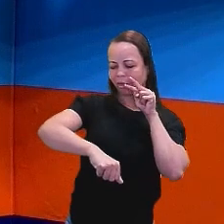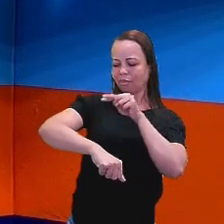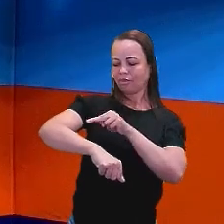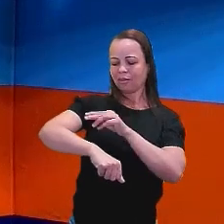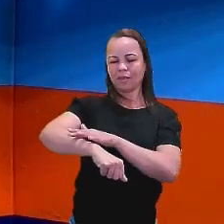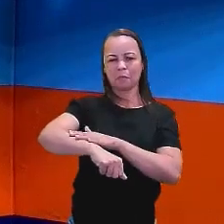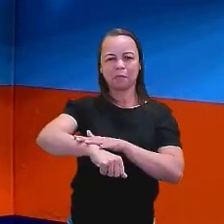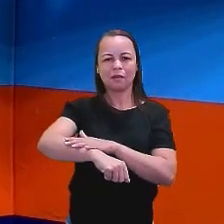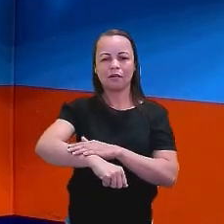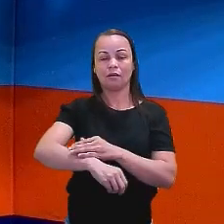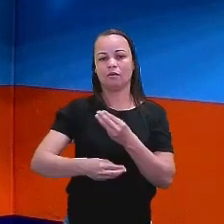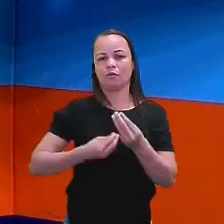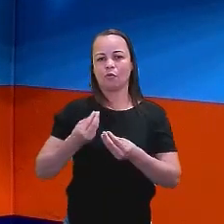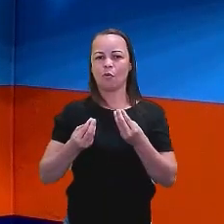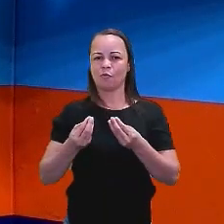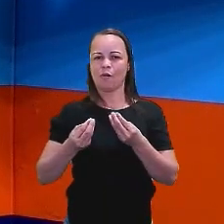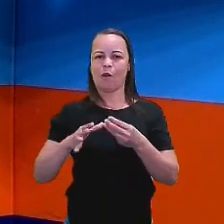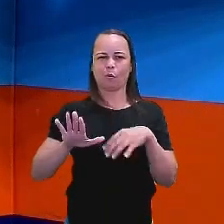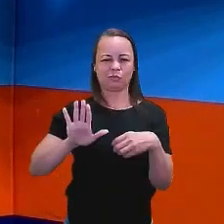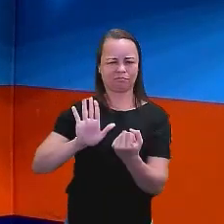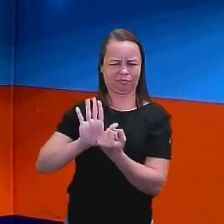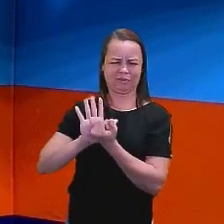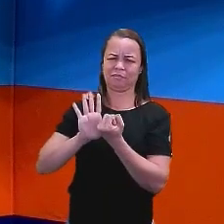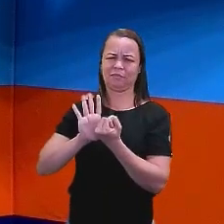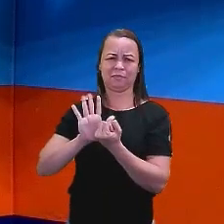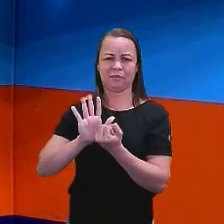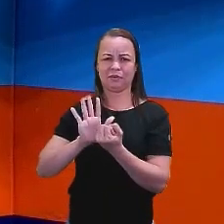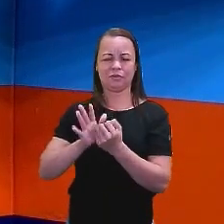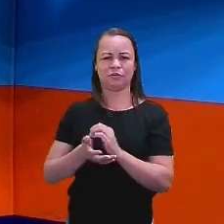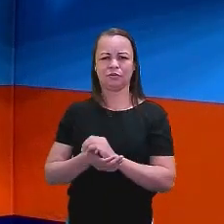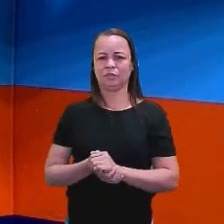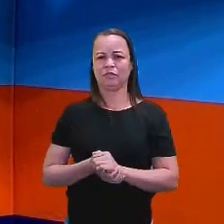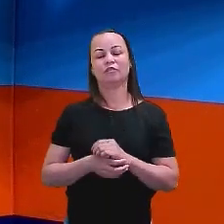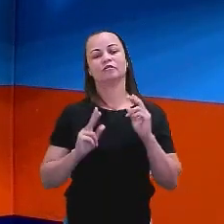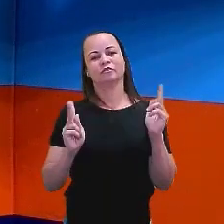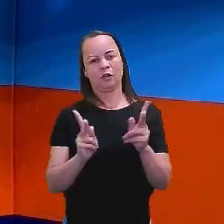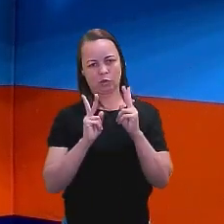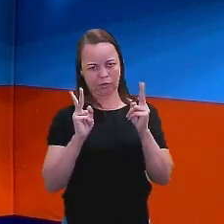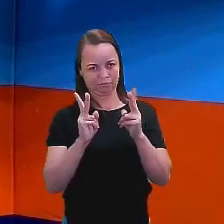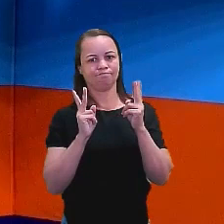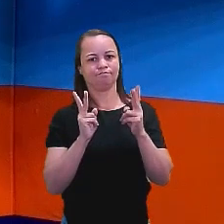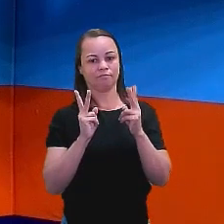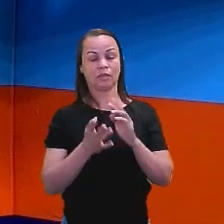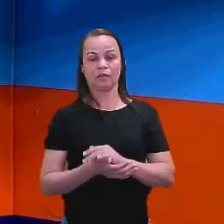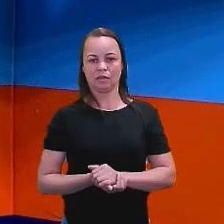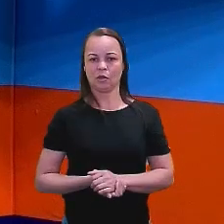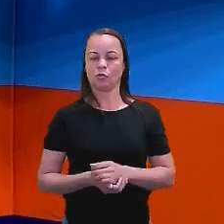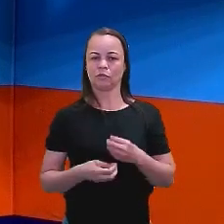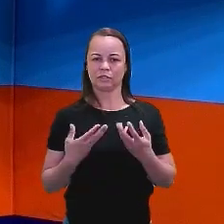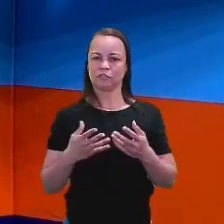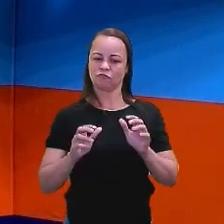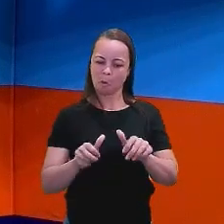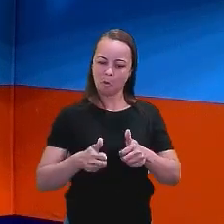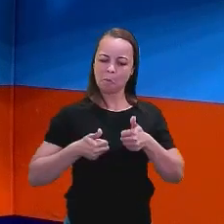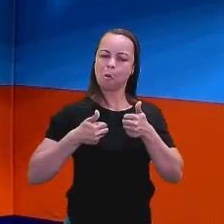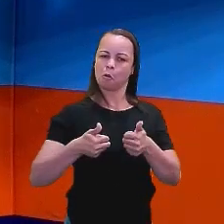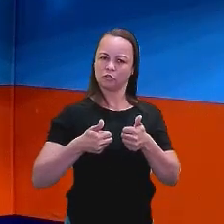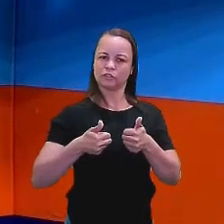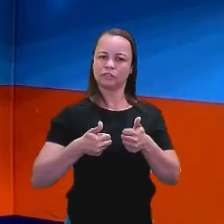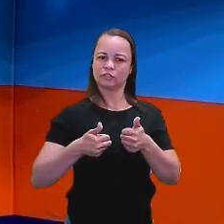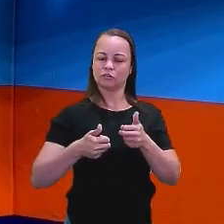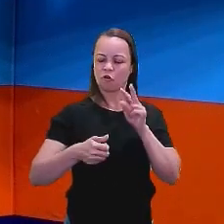como algo simbólico, de forma valorativa, ou seja, de forma positiva, e